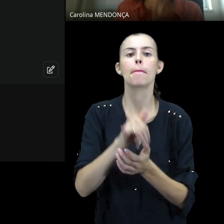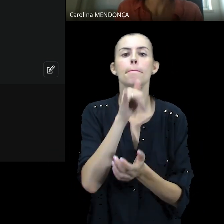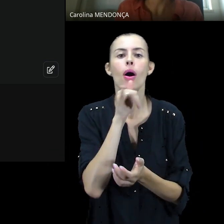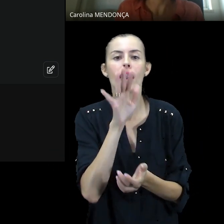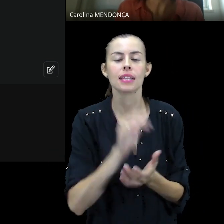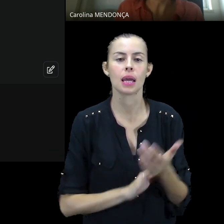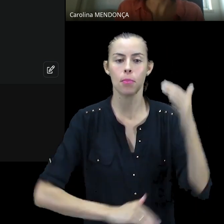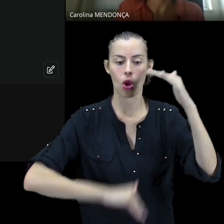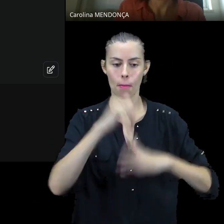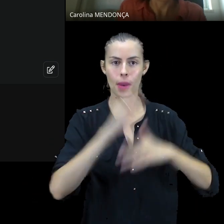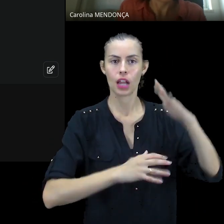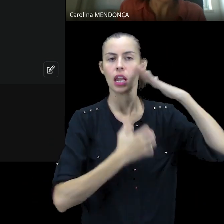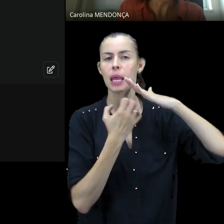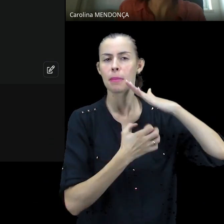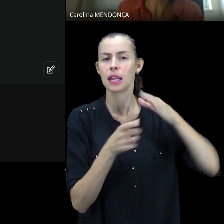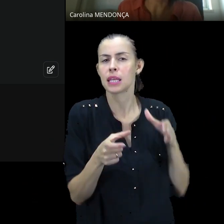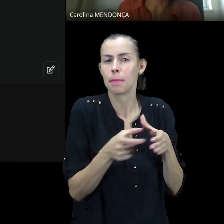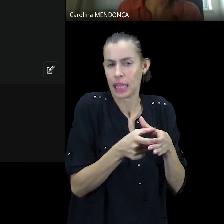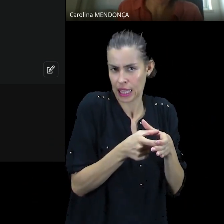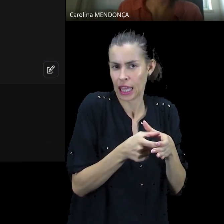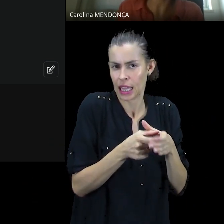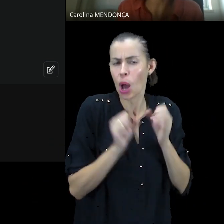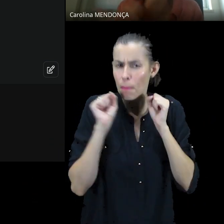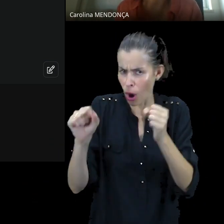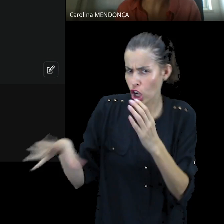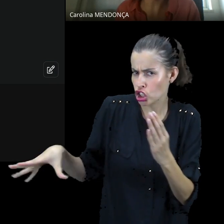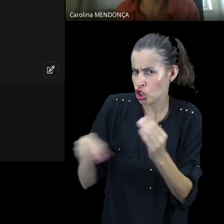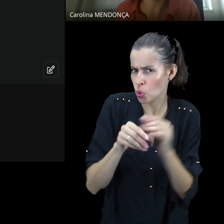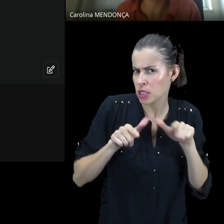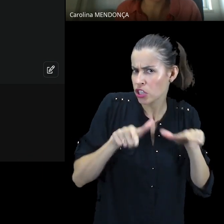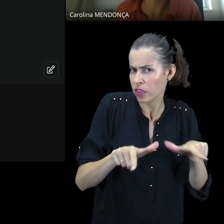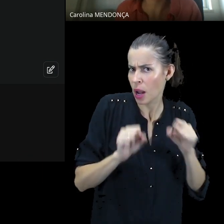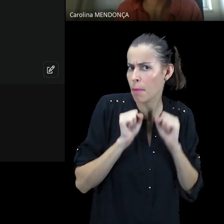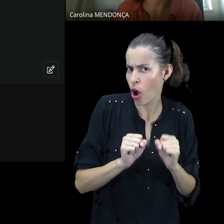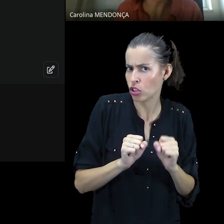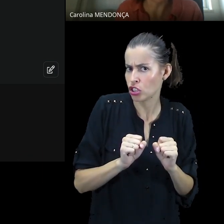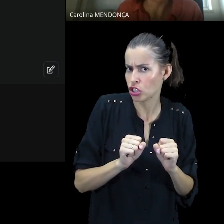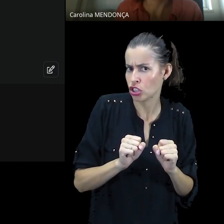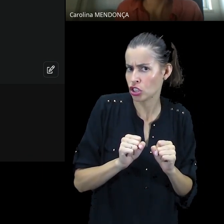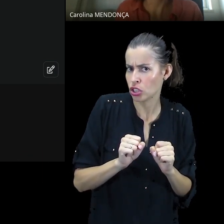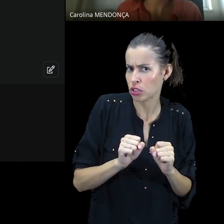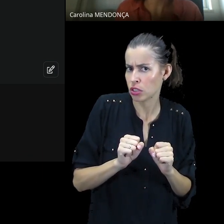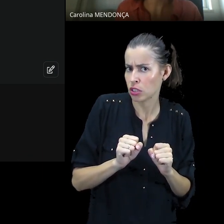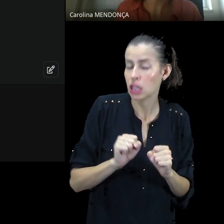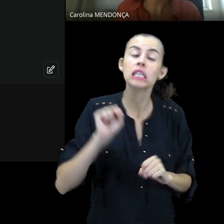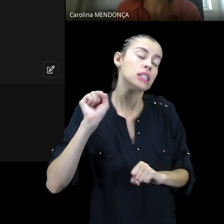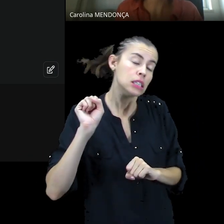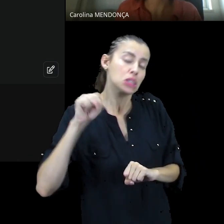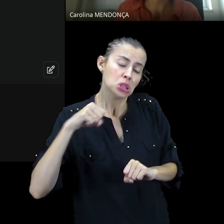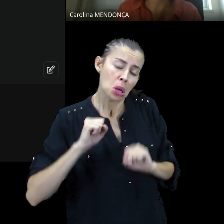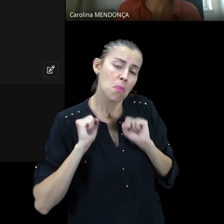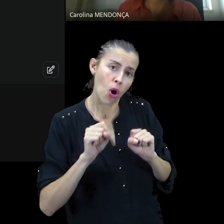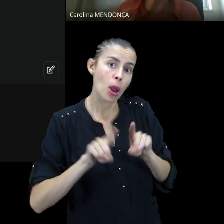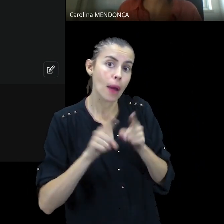extensão para curricularização? Podem, sim, mas nem toda atividade de empresa júnior será. Então, atividade de empresa